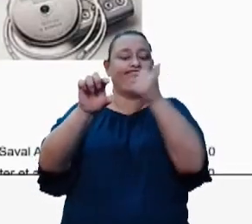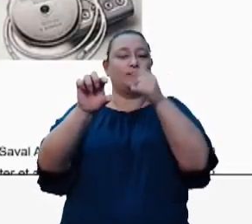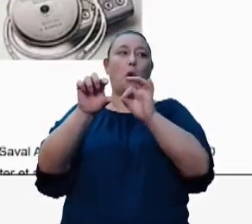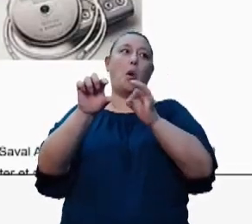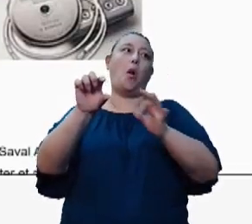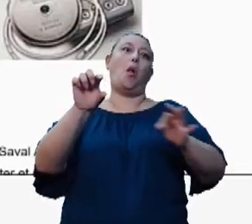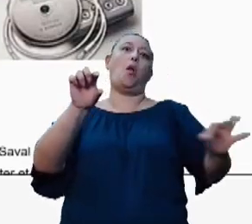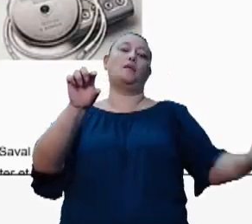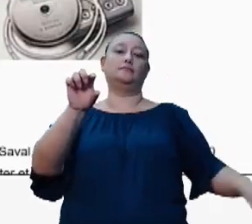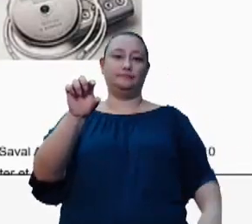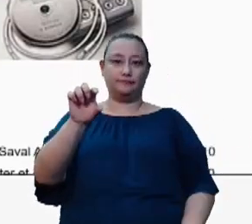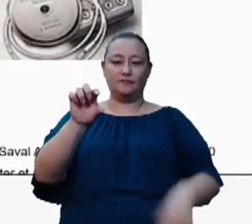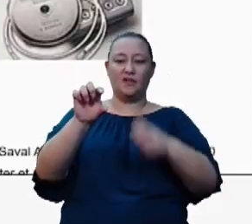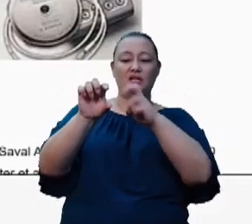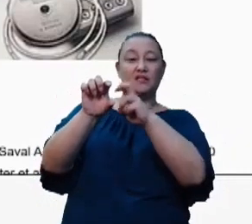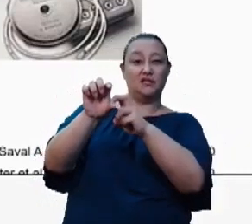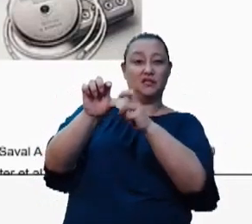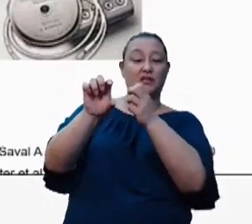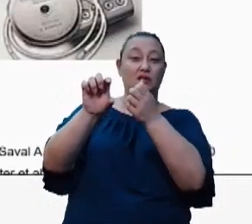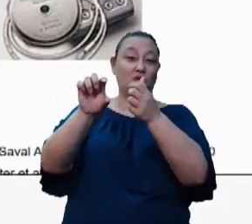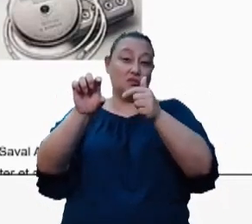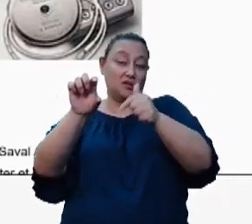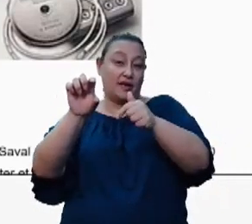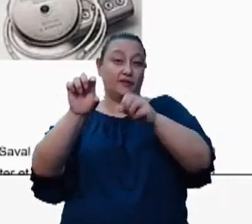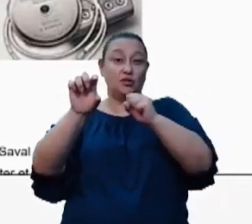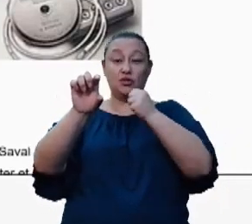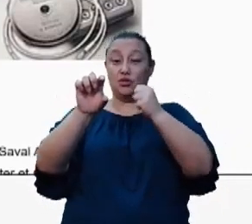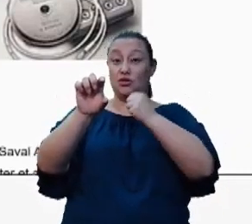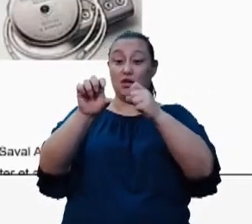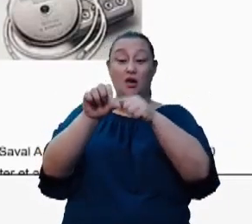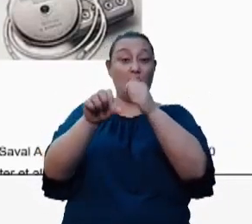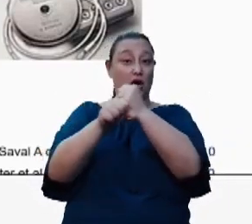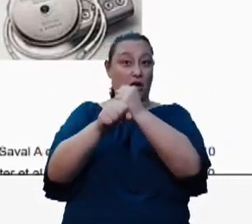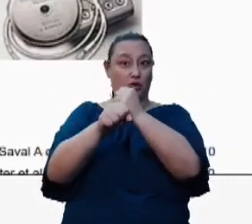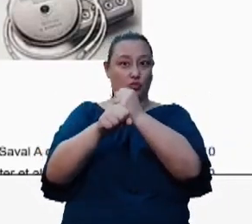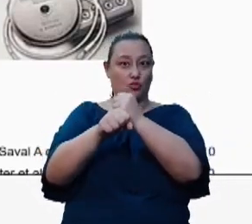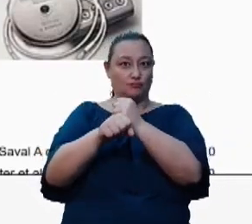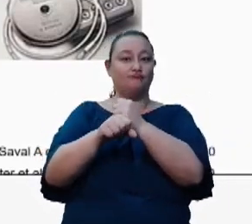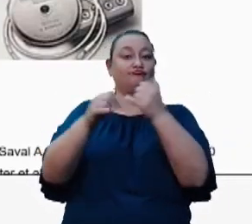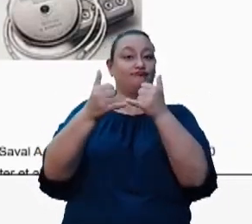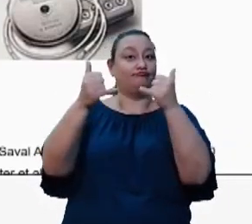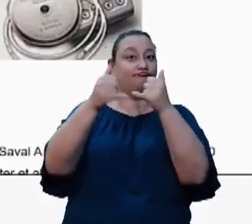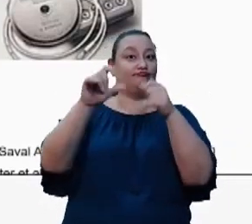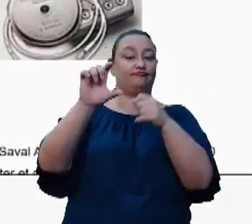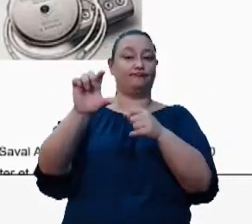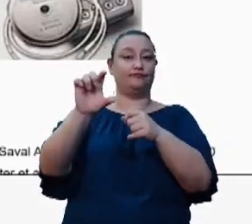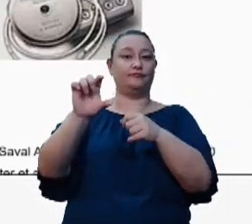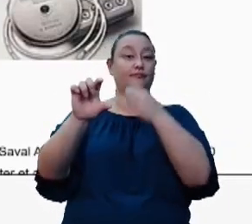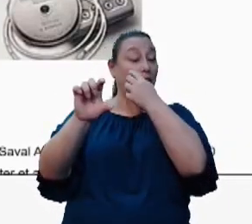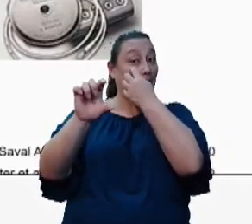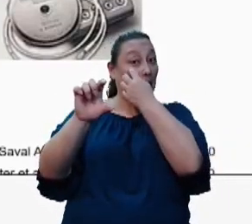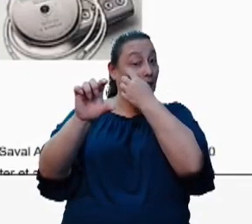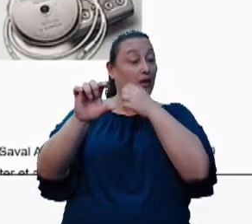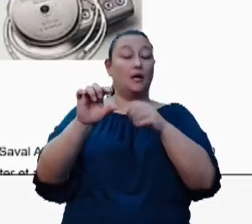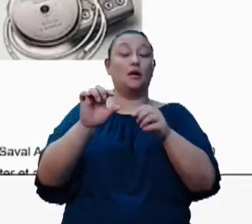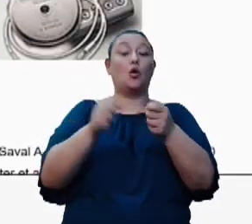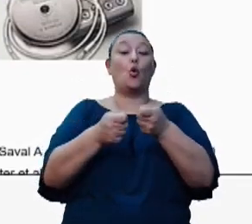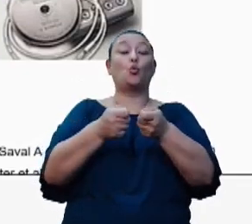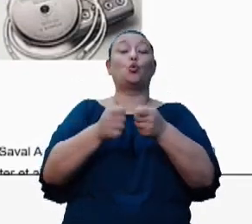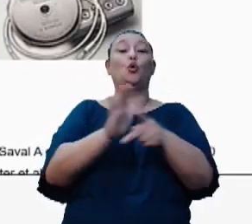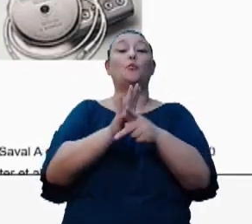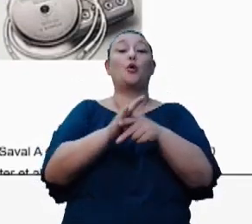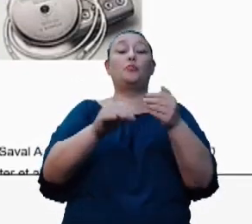duração, em média de uns 5 a 7 anos aproximadamente. E se programa através de um controle